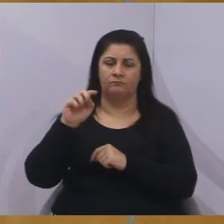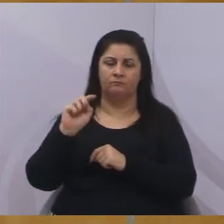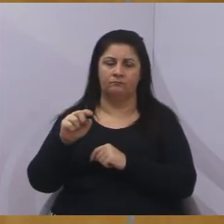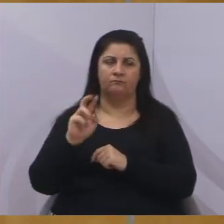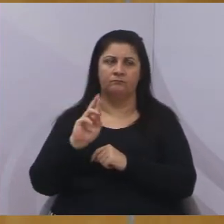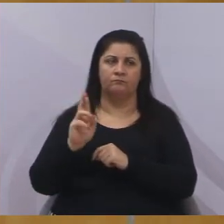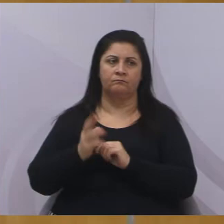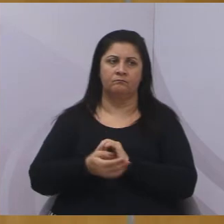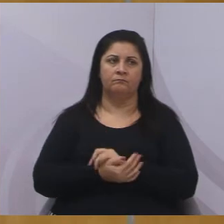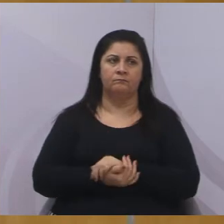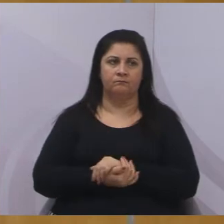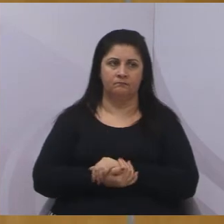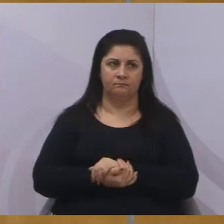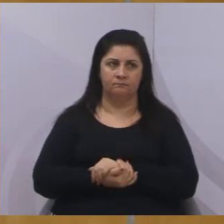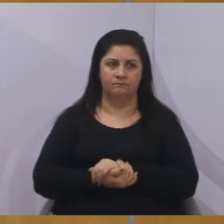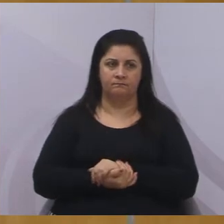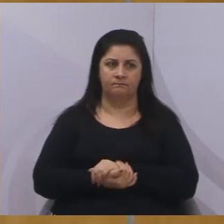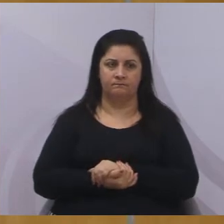20.594.038.